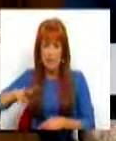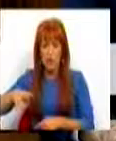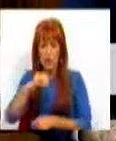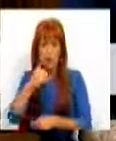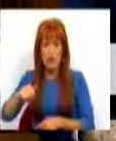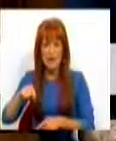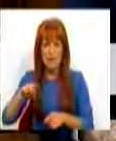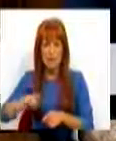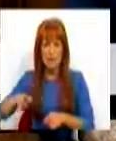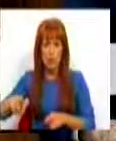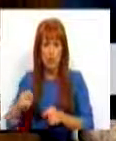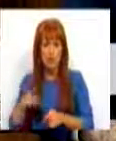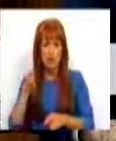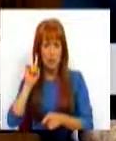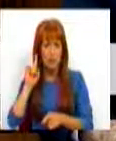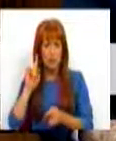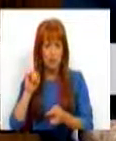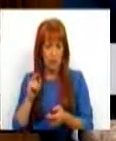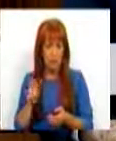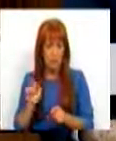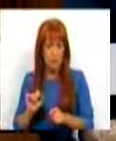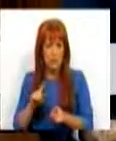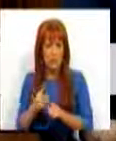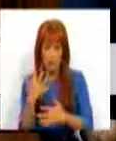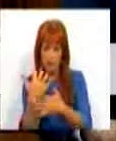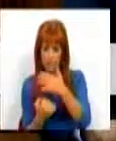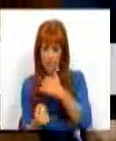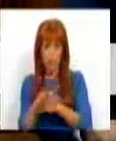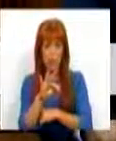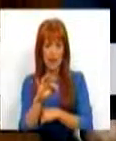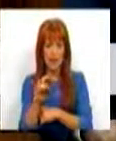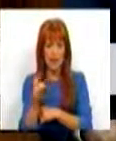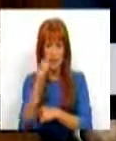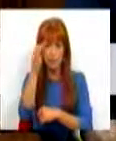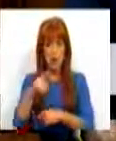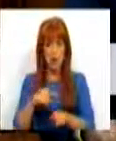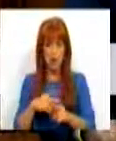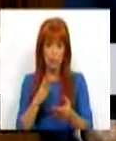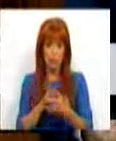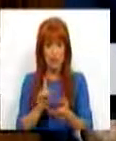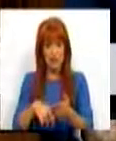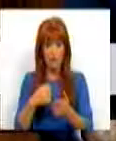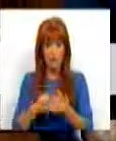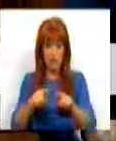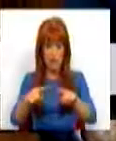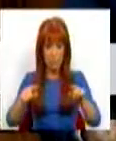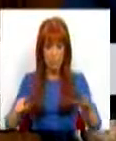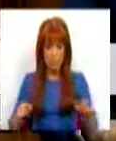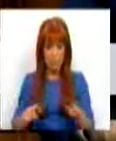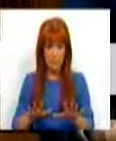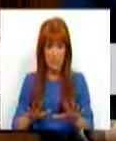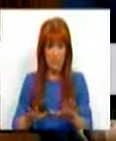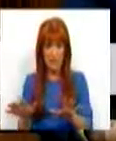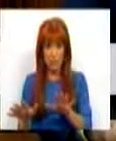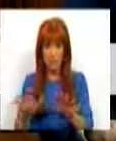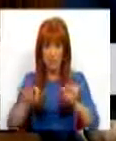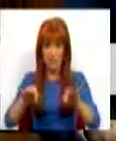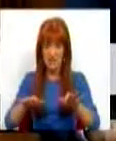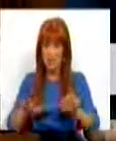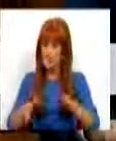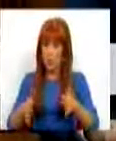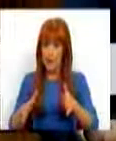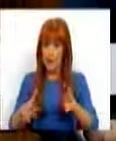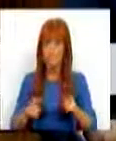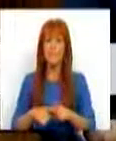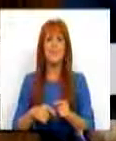resultam do processo, provavelmente, de negociação que existiu entre o Santander e o Banco de Portugal. A realidade dos ativos